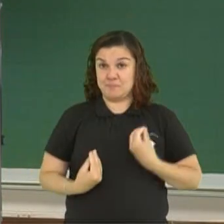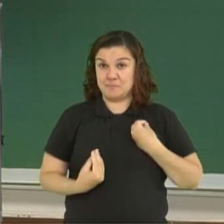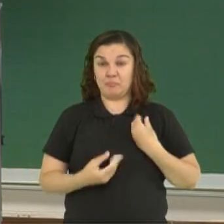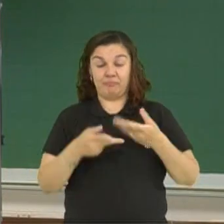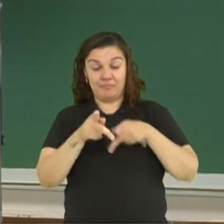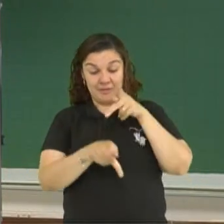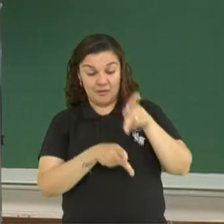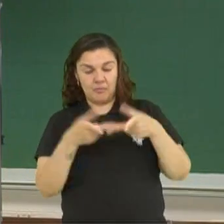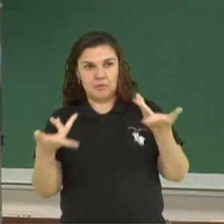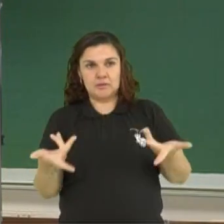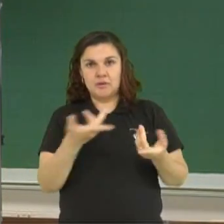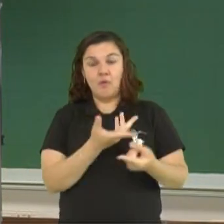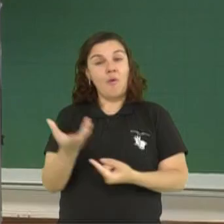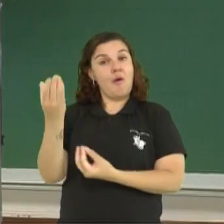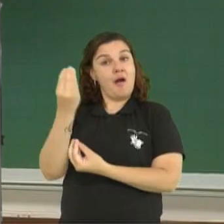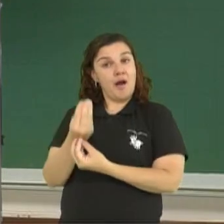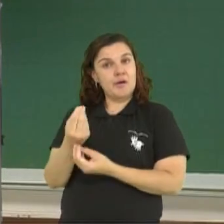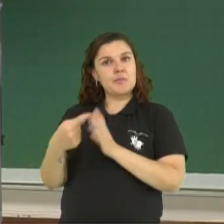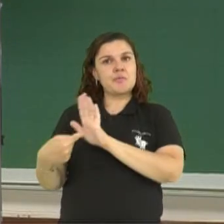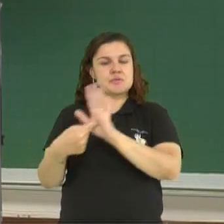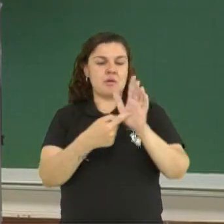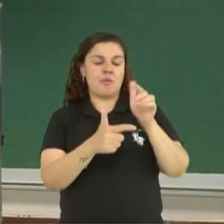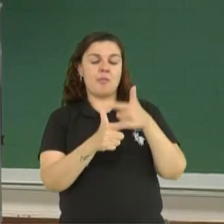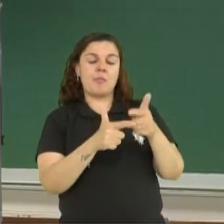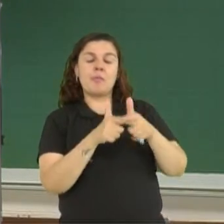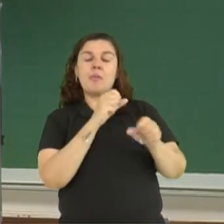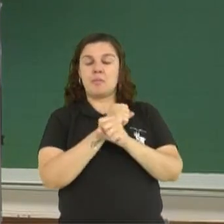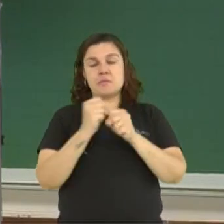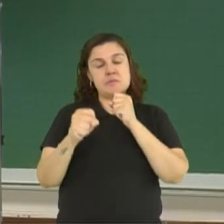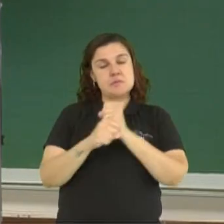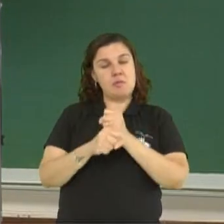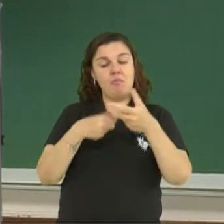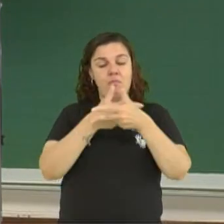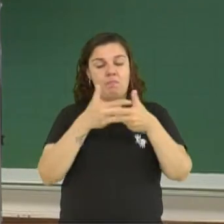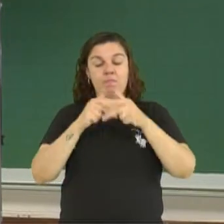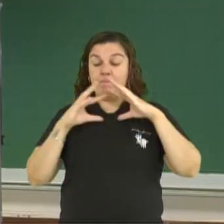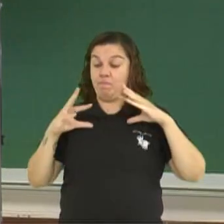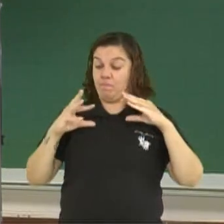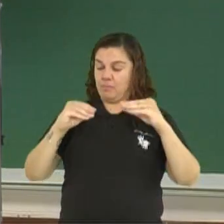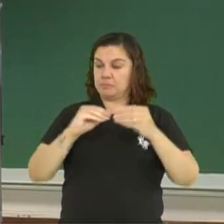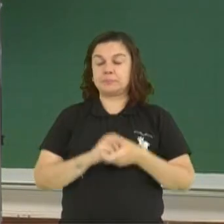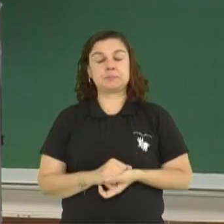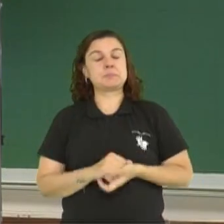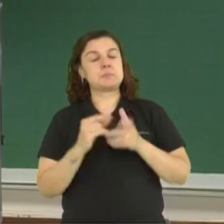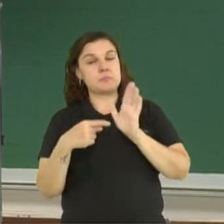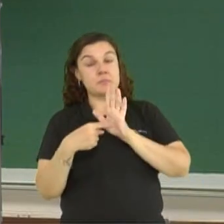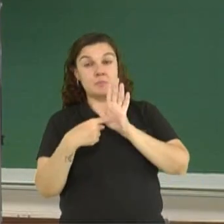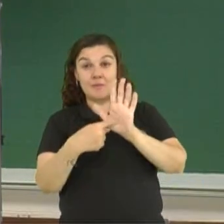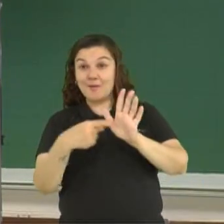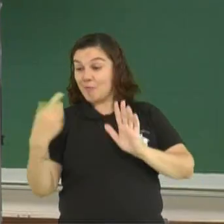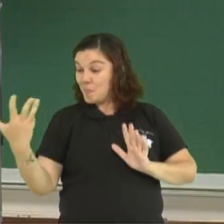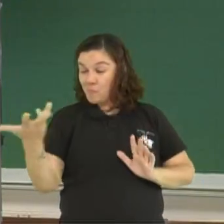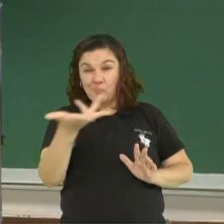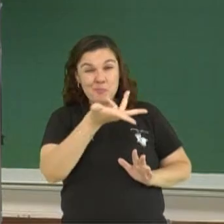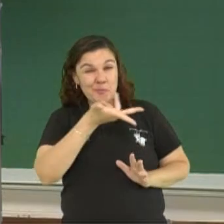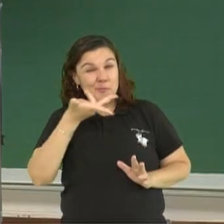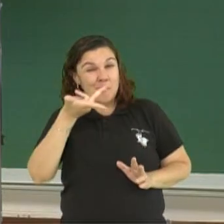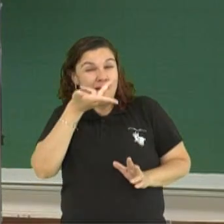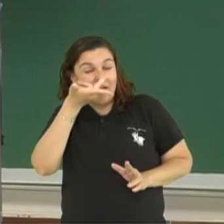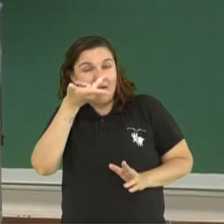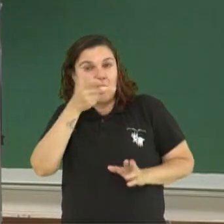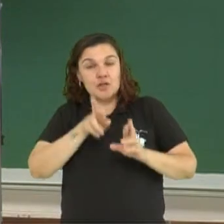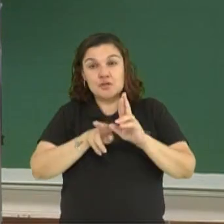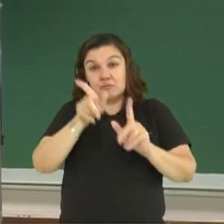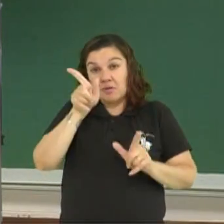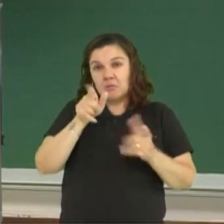arte, representar um problema social, a gente pode representar algo que está à nossa volta, a gente pode representar uma coisa muito bela de uma forma diferente,